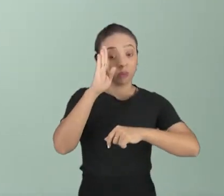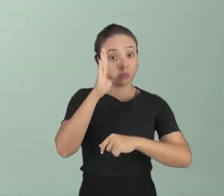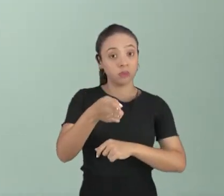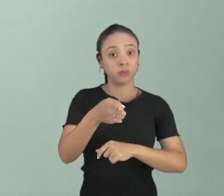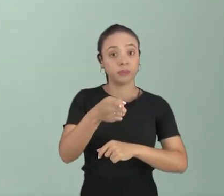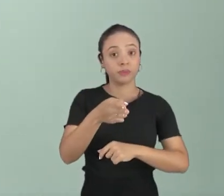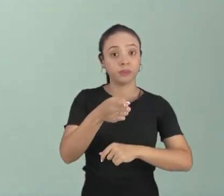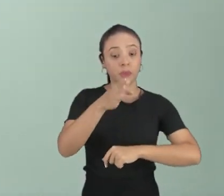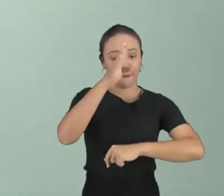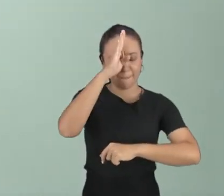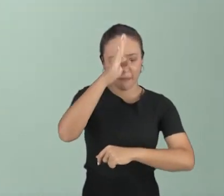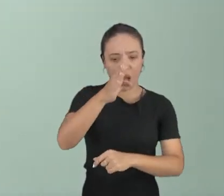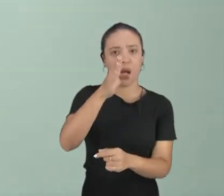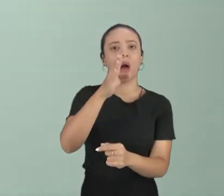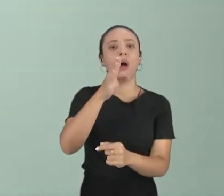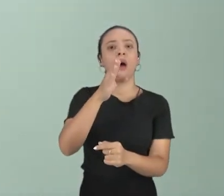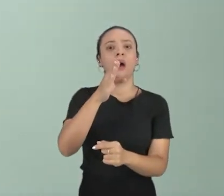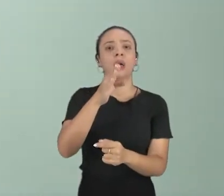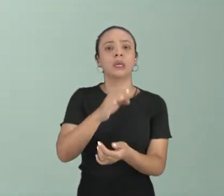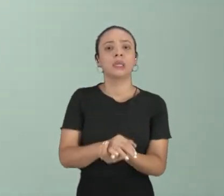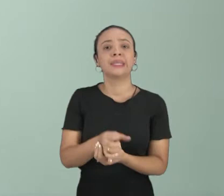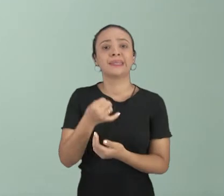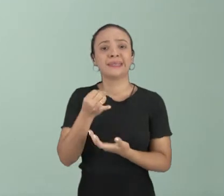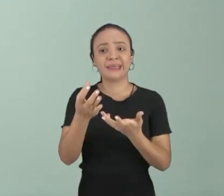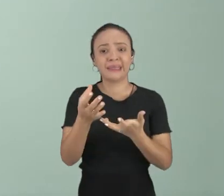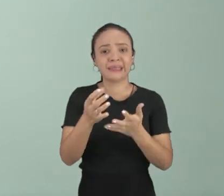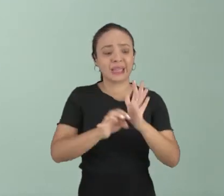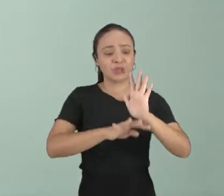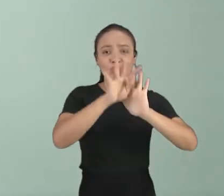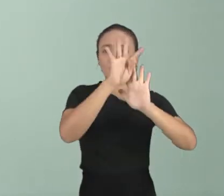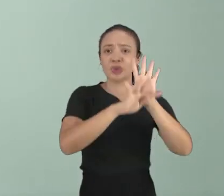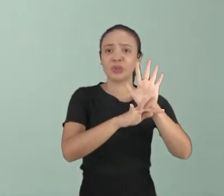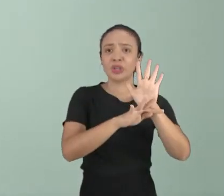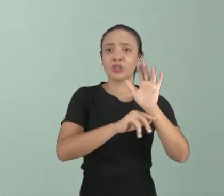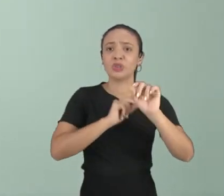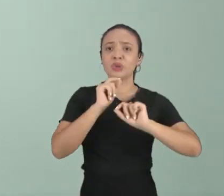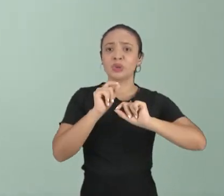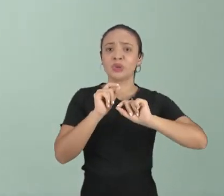Se ele quisesse que o texto fosse